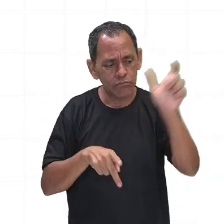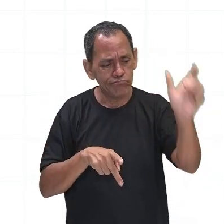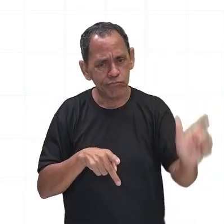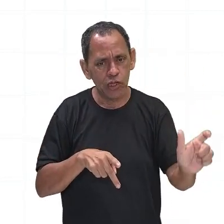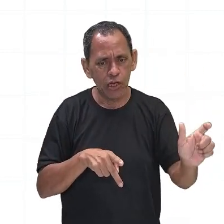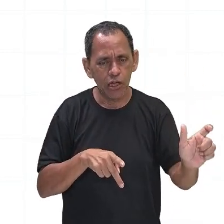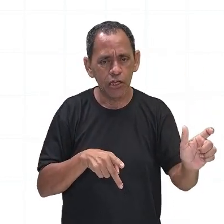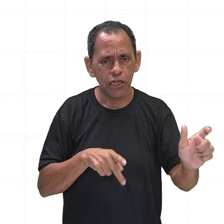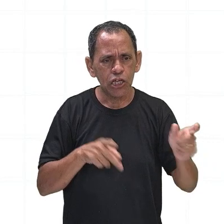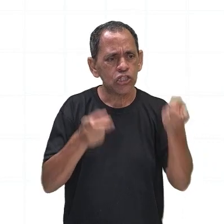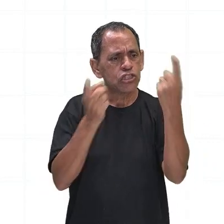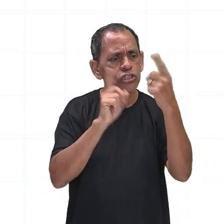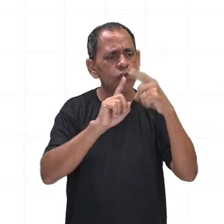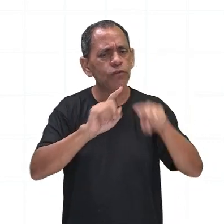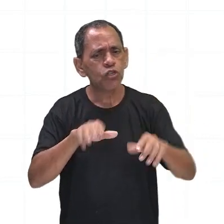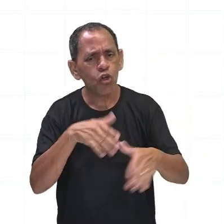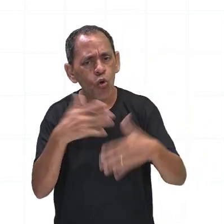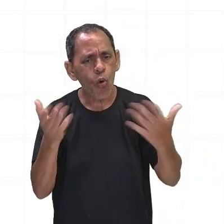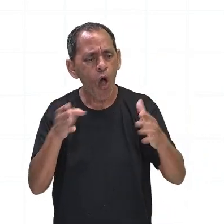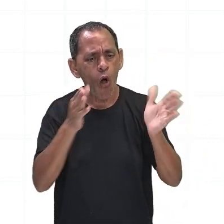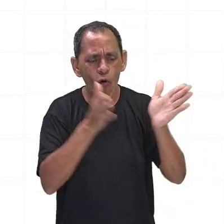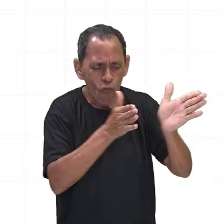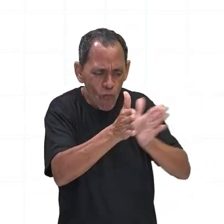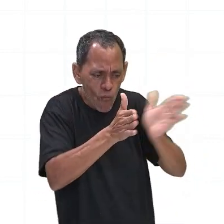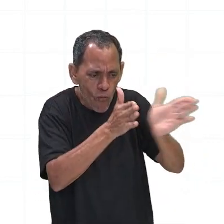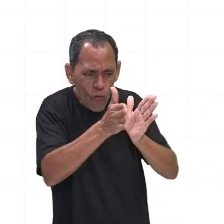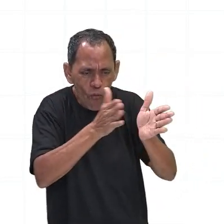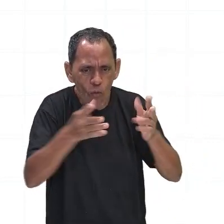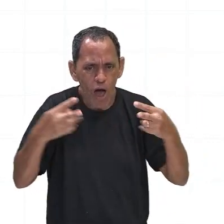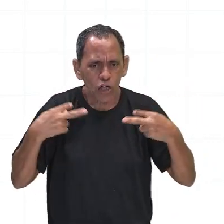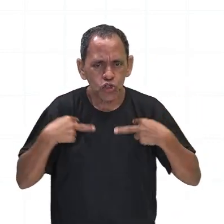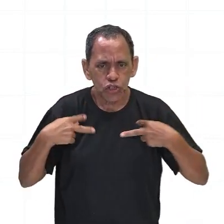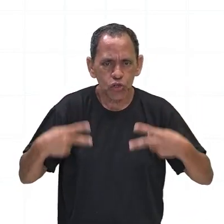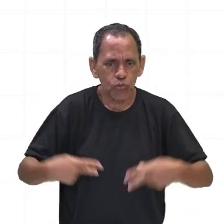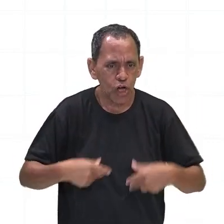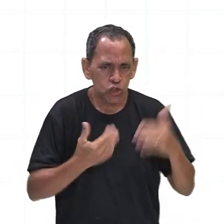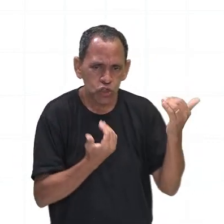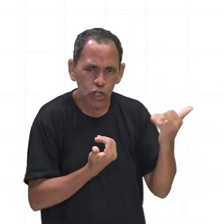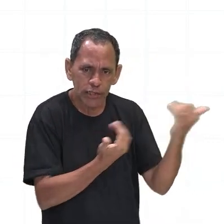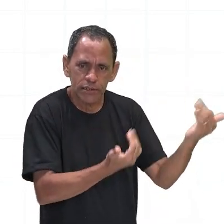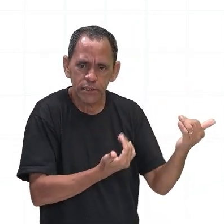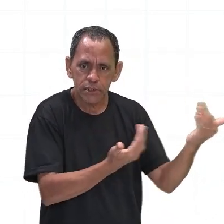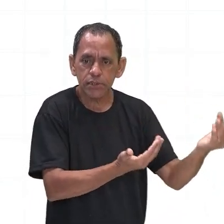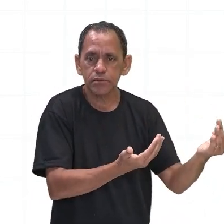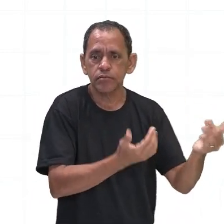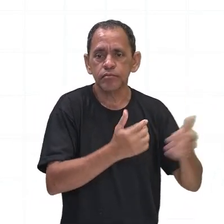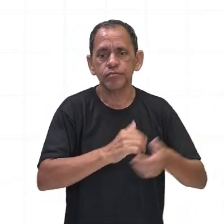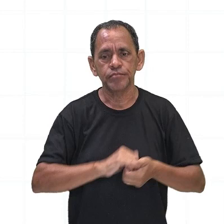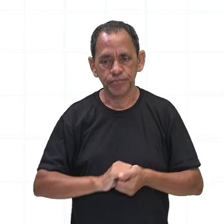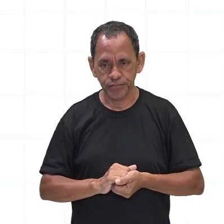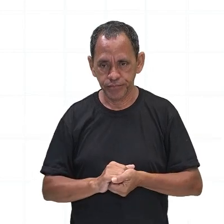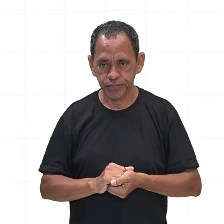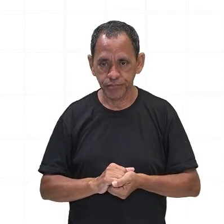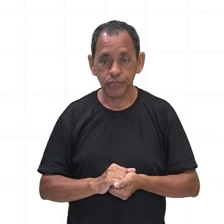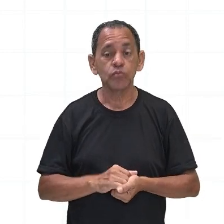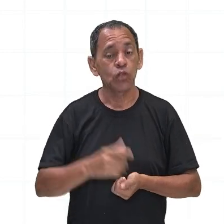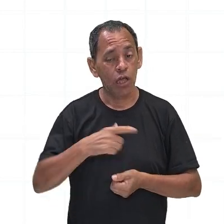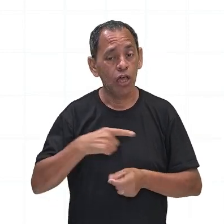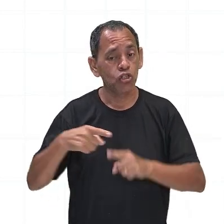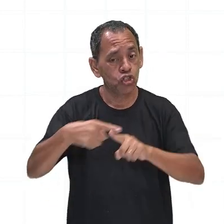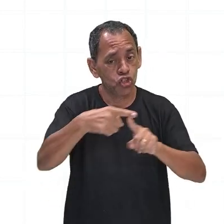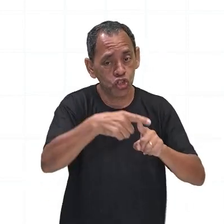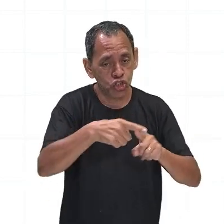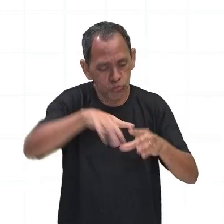adolescência, certo? Então, perceba que o sujeito é a adolescência. E eu tenho aí um termo que se relaciona também, que vai fazer parte